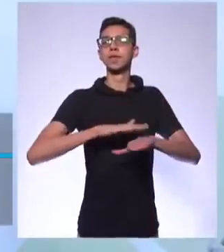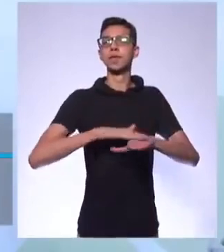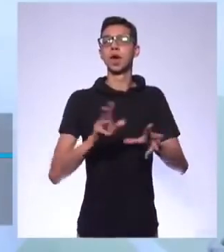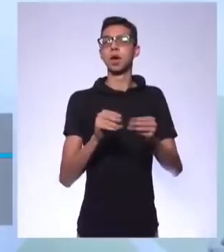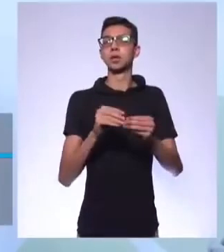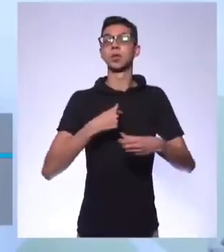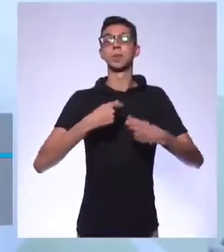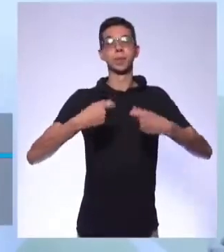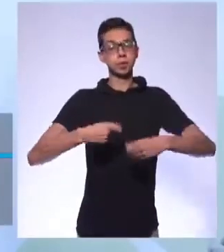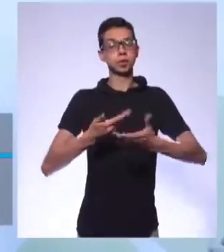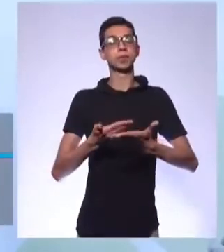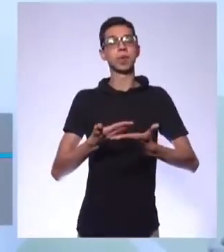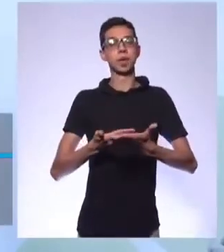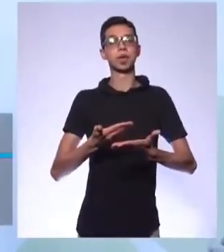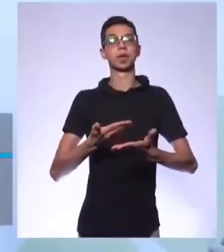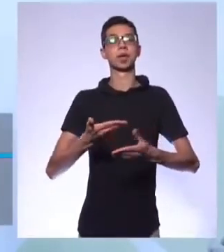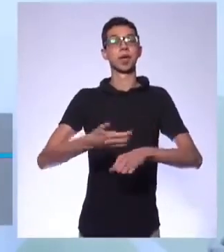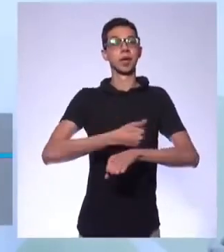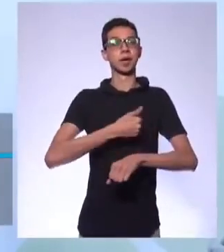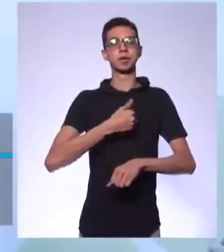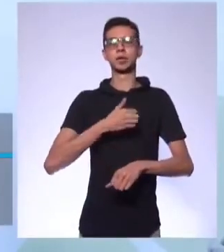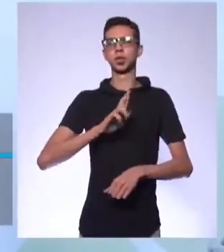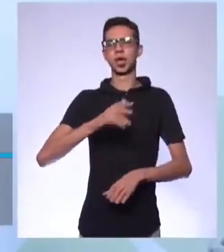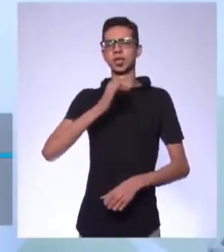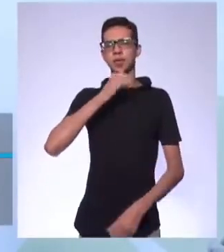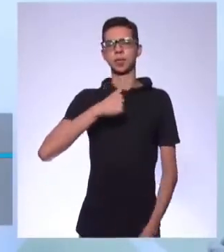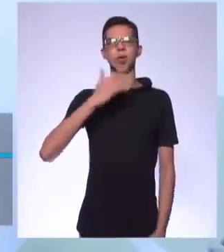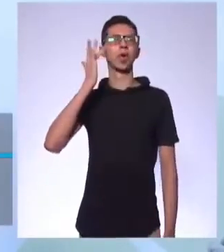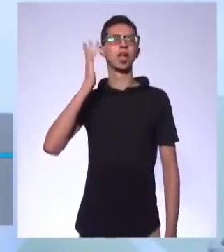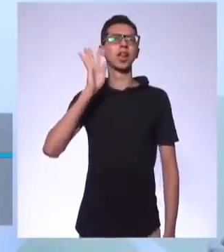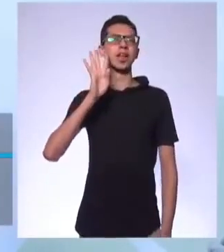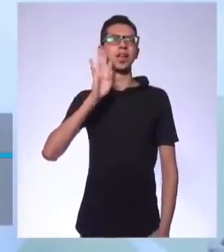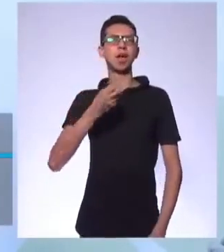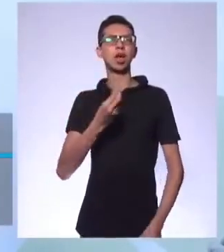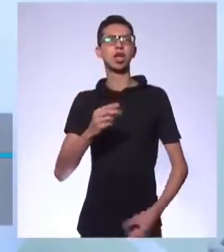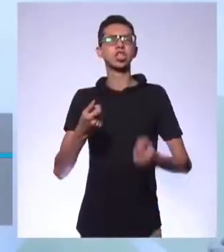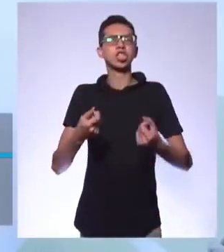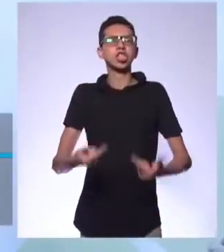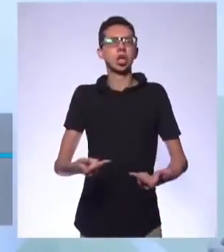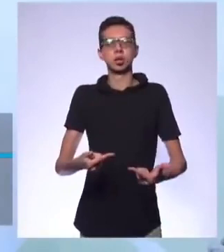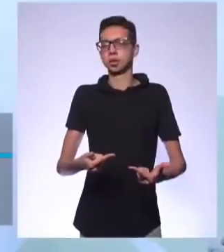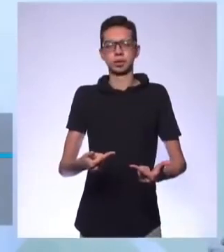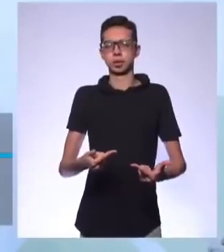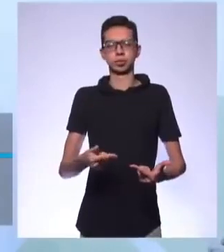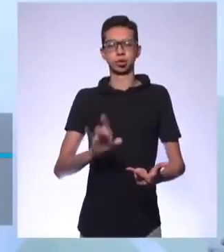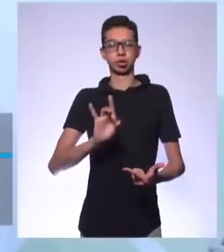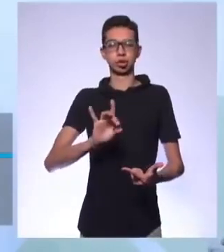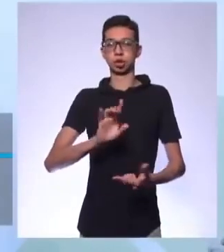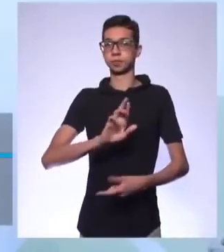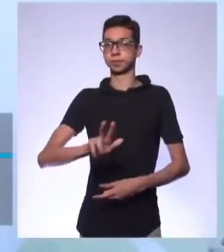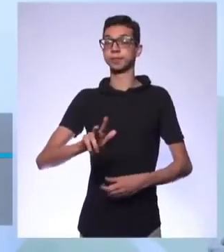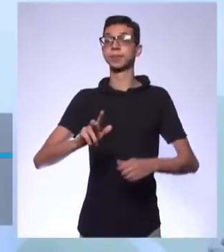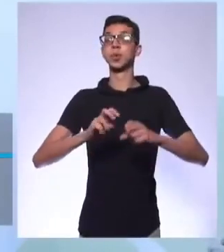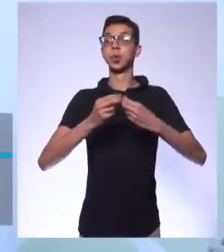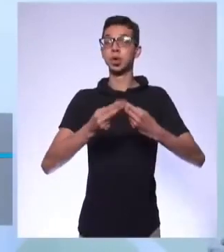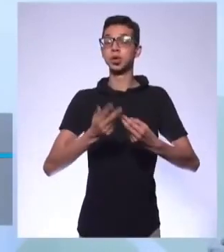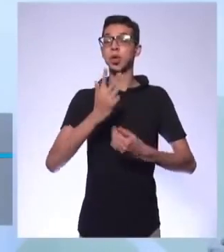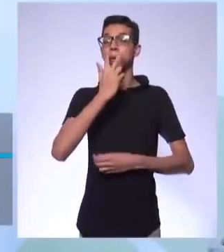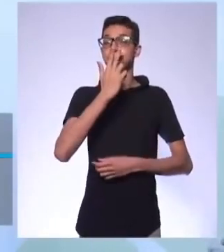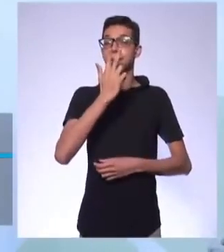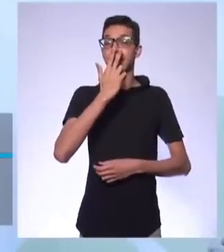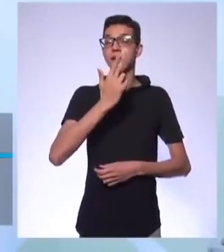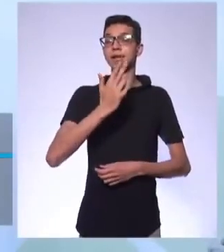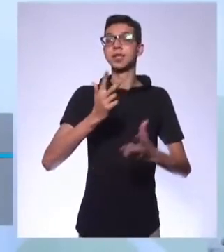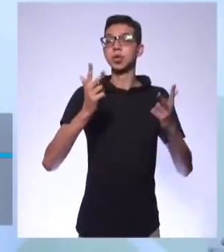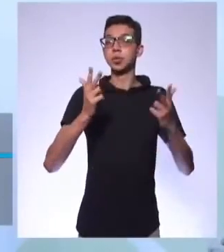nas próximas aulas. Não é assim, eu acho que é legal, eu acho que é chato, e acabou. Eu tenho que ter... Por isso que se assemelha, assim, um artigo de opinião, quando eu uso